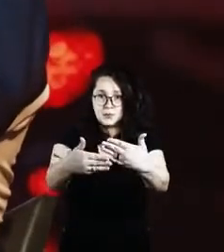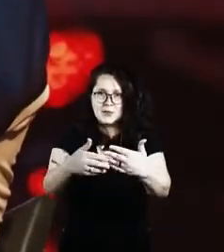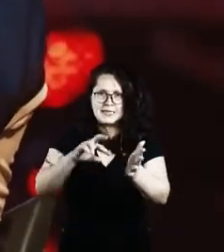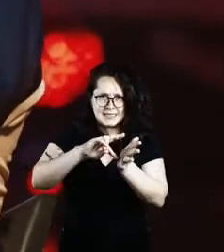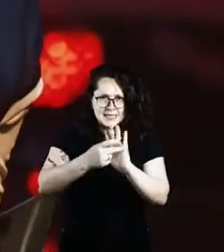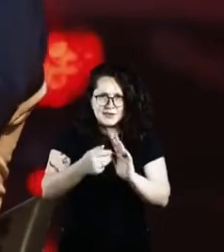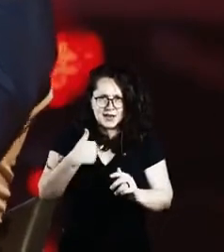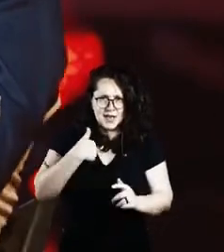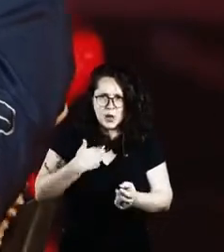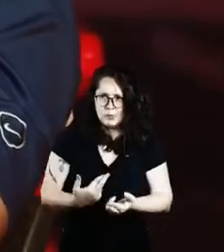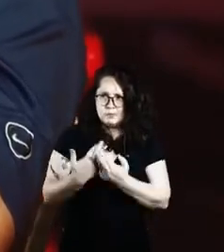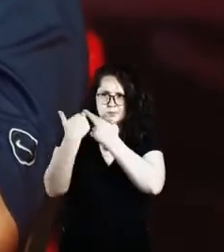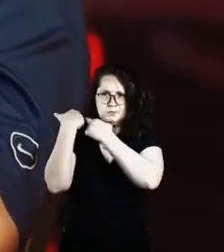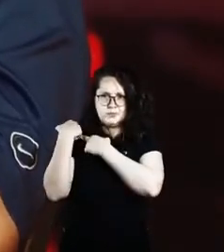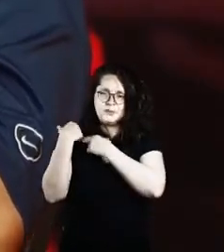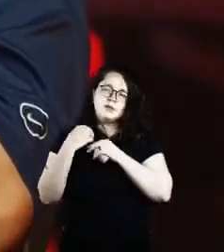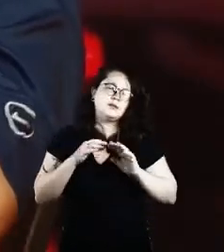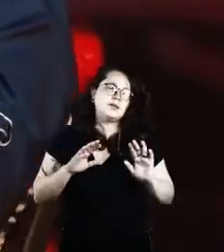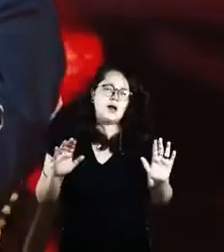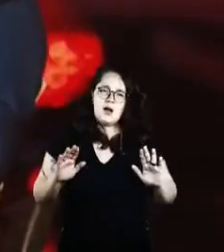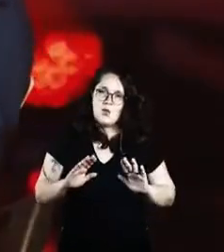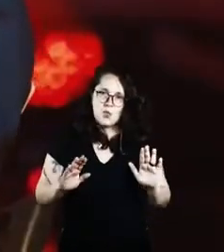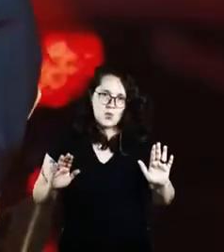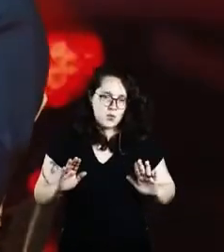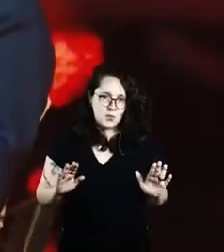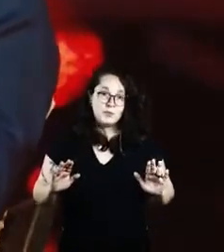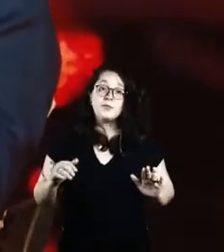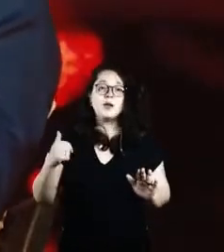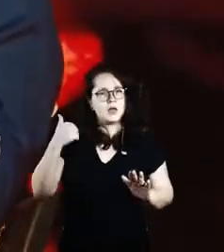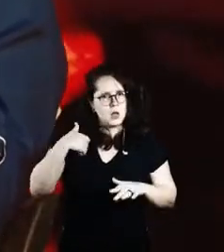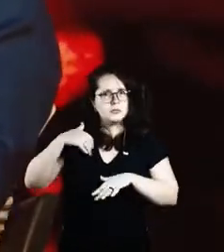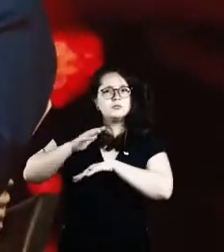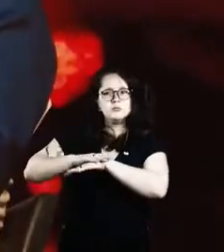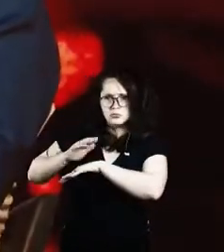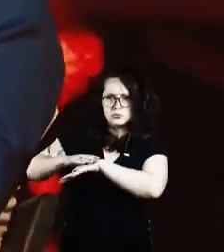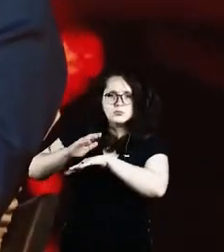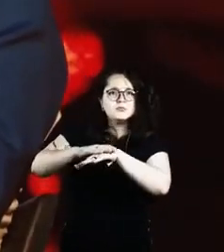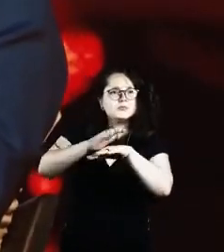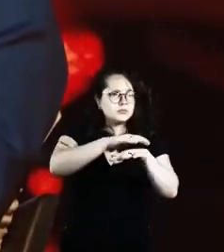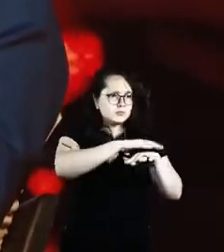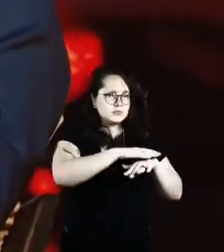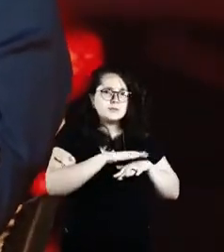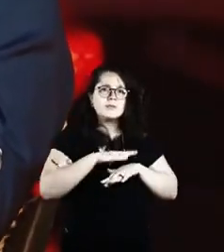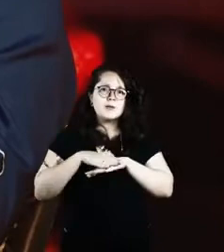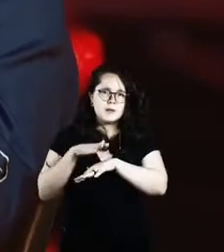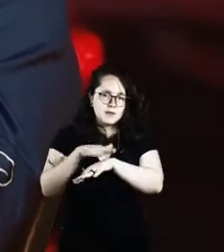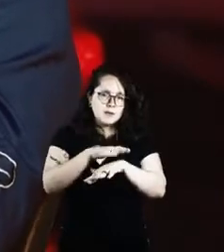responsável. Até quando estava na minha mão, eu tive